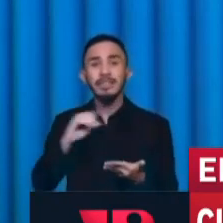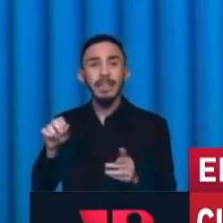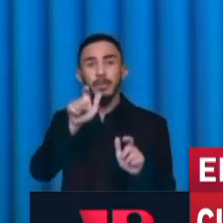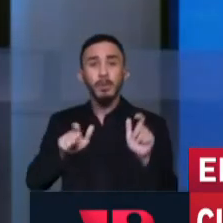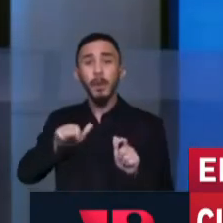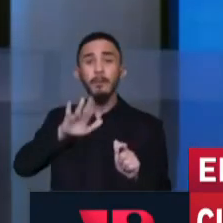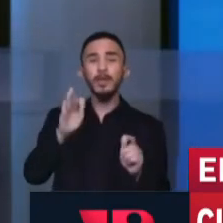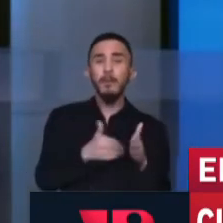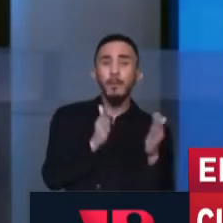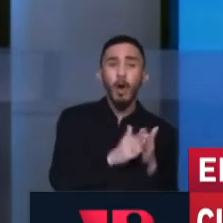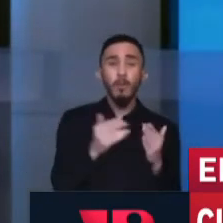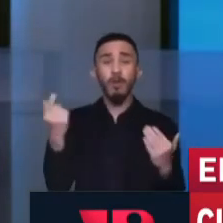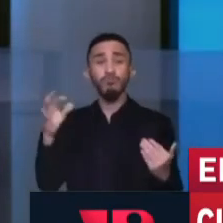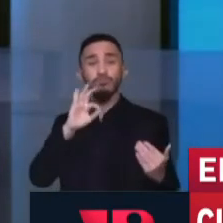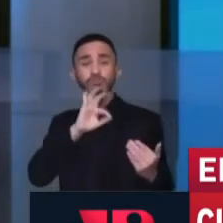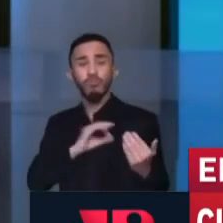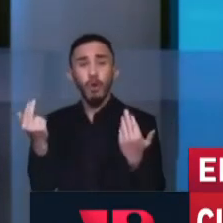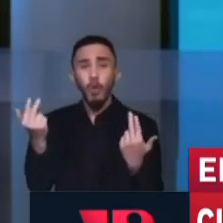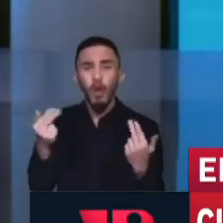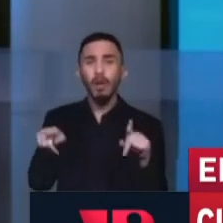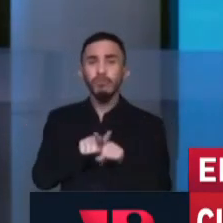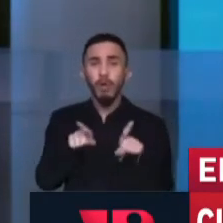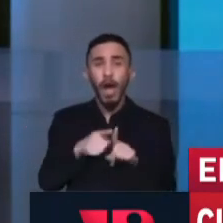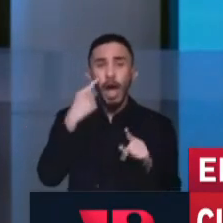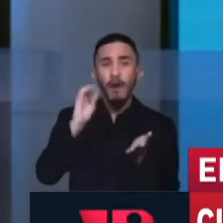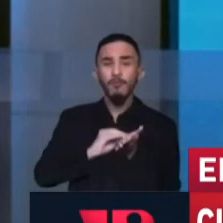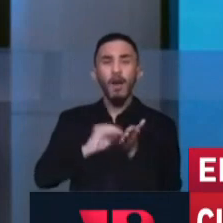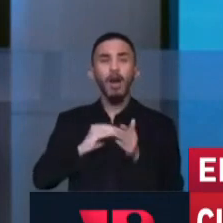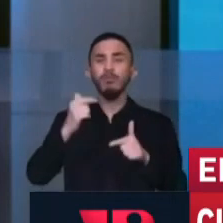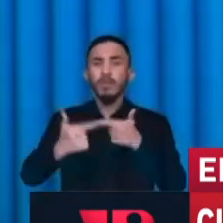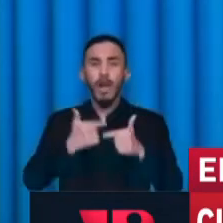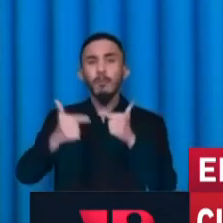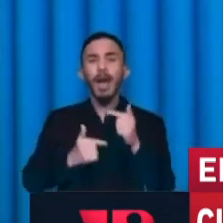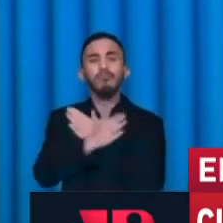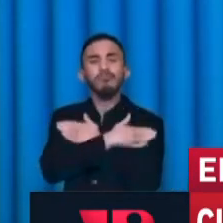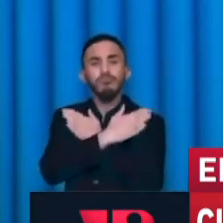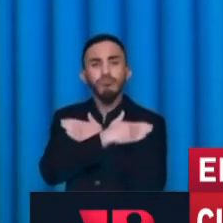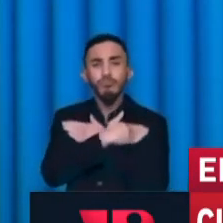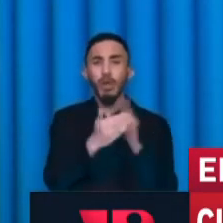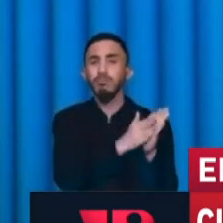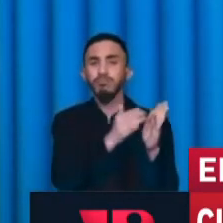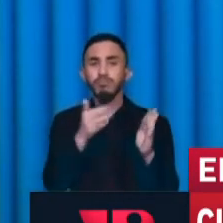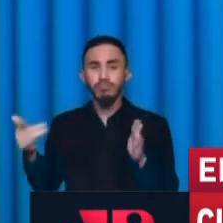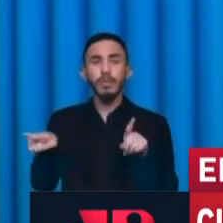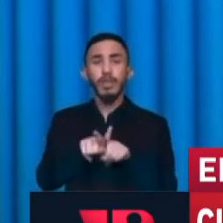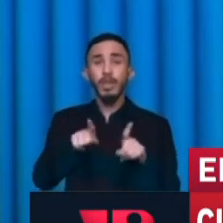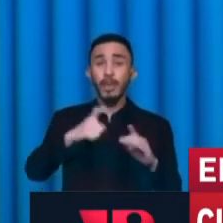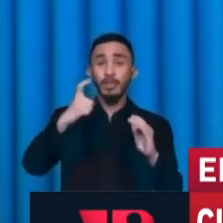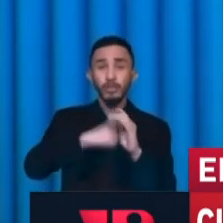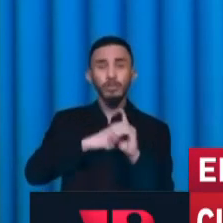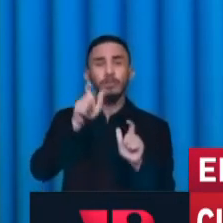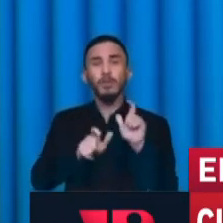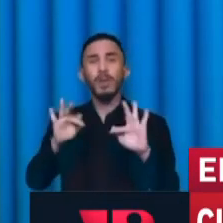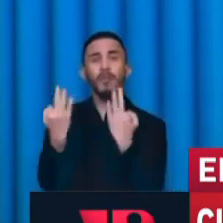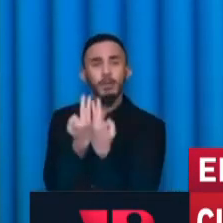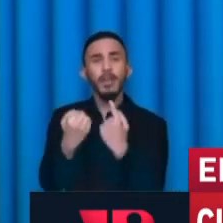mais pobres? Números oficiais. O desemprego chegou perto de 12% ao fim desses 14 anos, explodiu o endividamento das famílias,